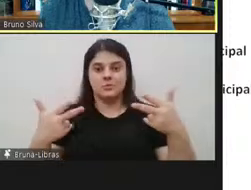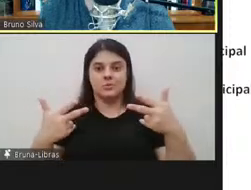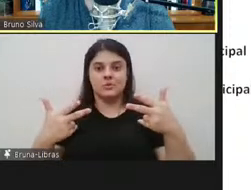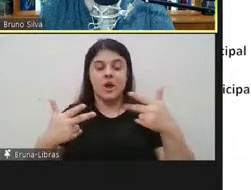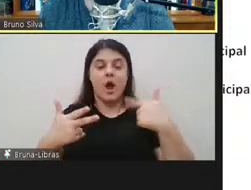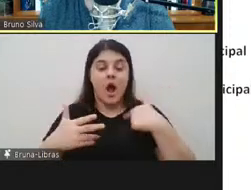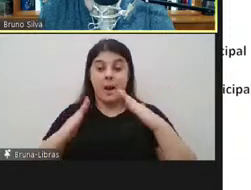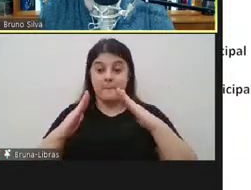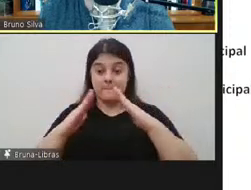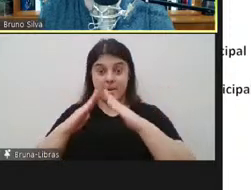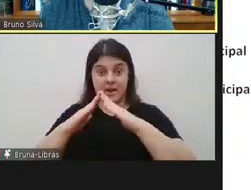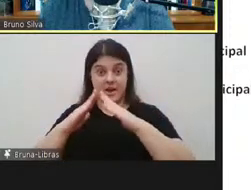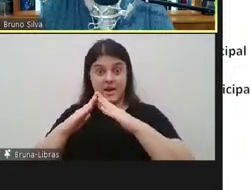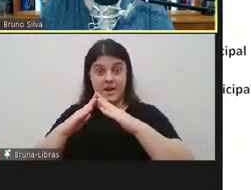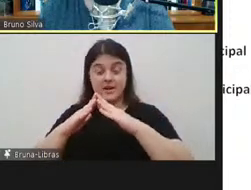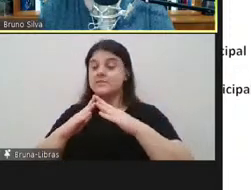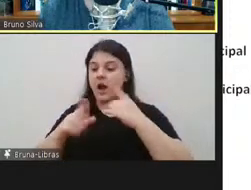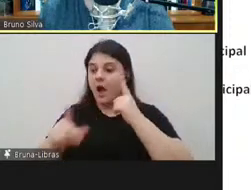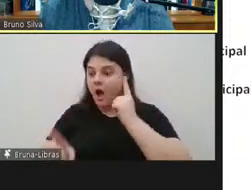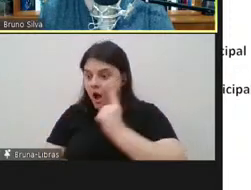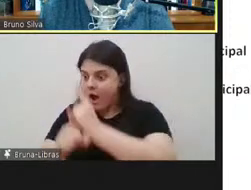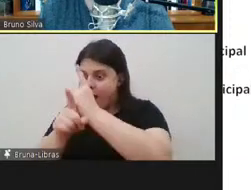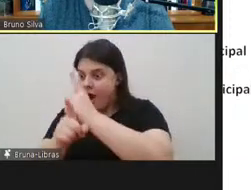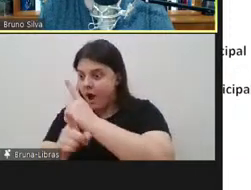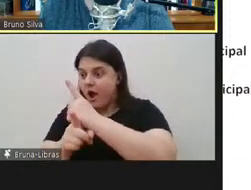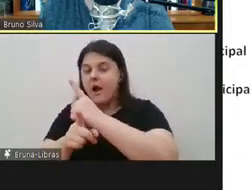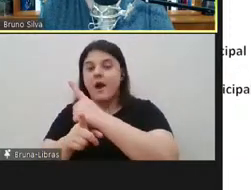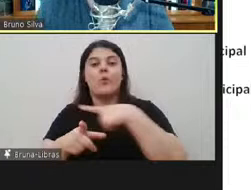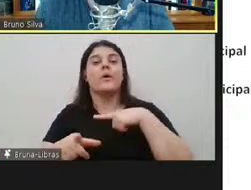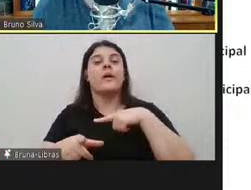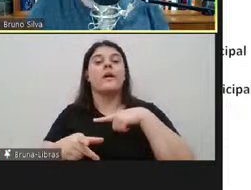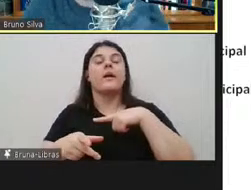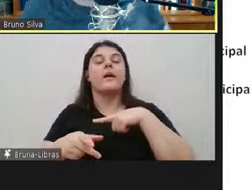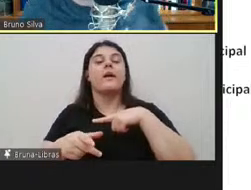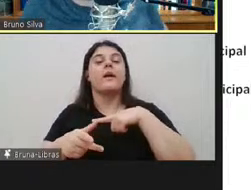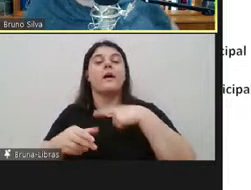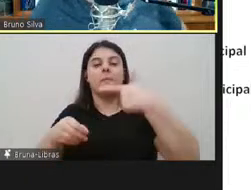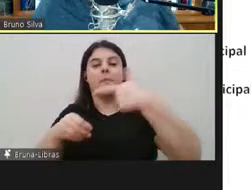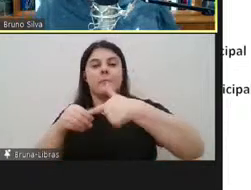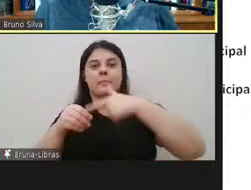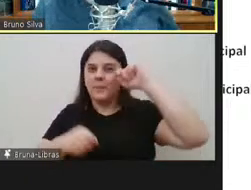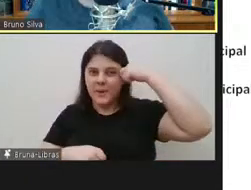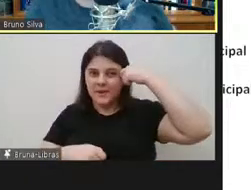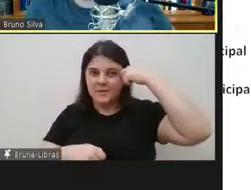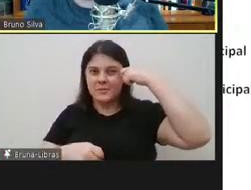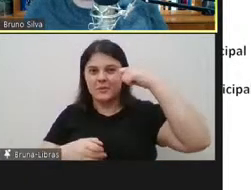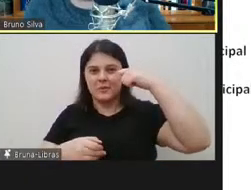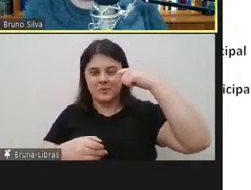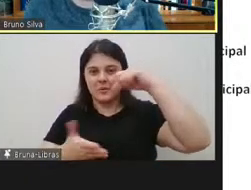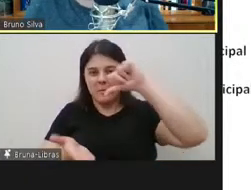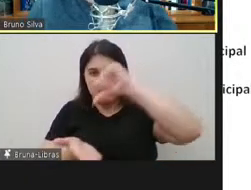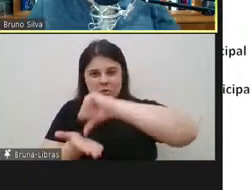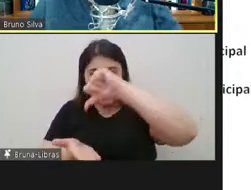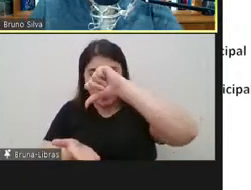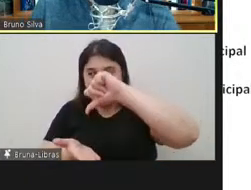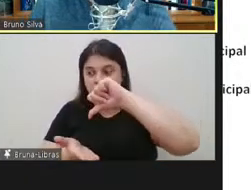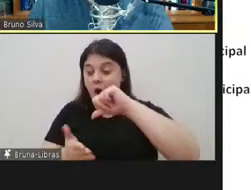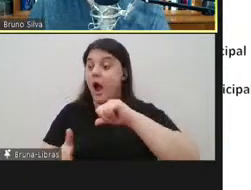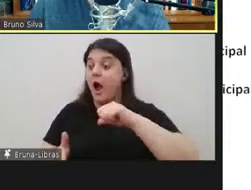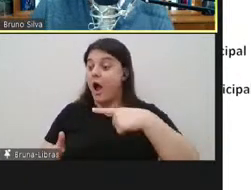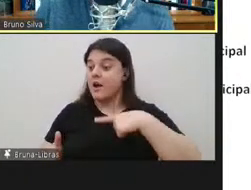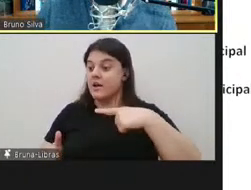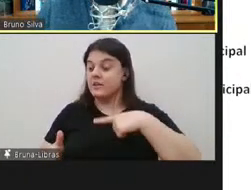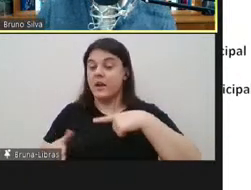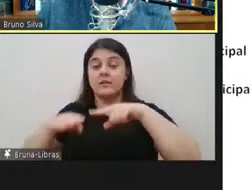fundo do meu quintal petróleo fiquei rico pé não ficou não meu amigo né tudo que tá no subsolo a constituição determina é de